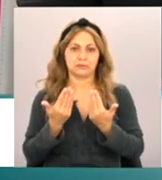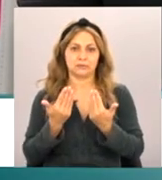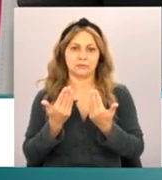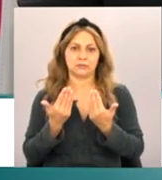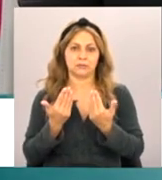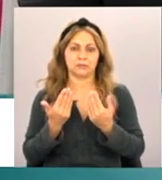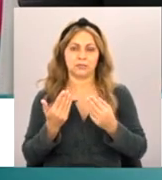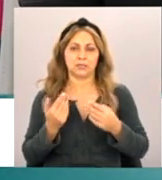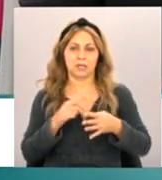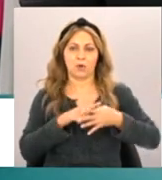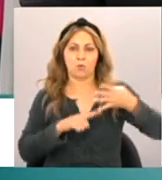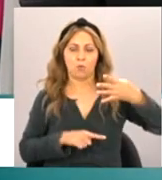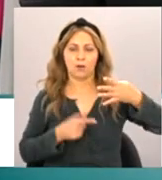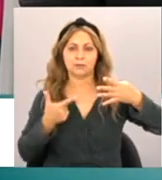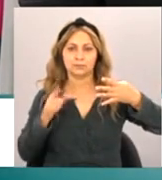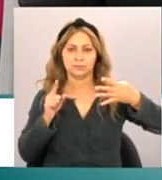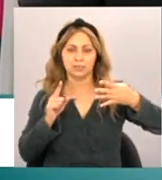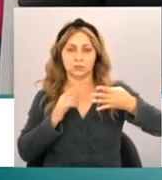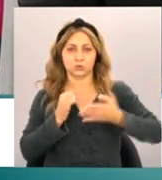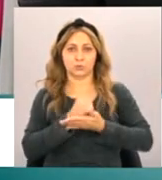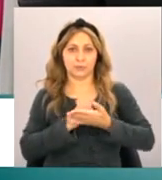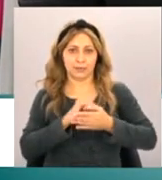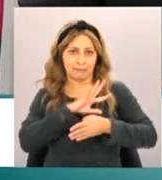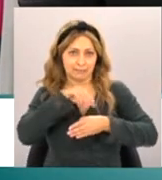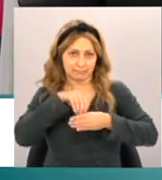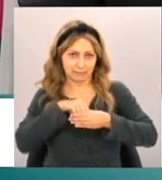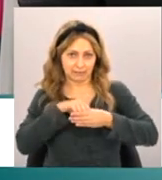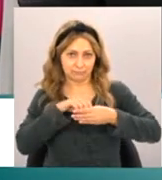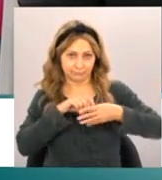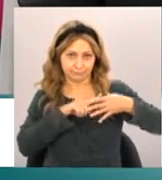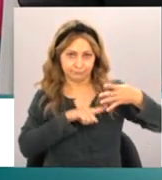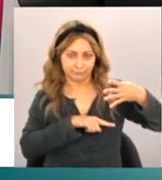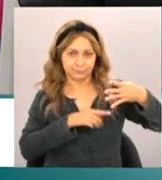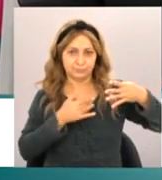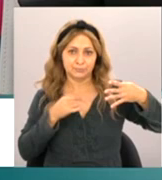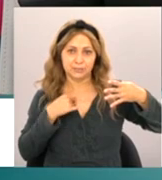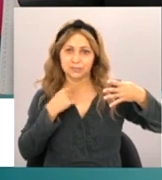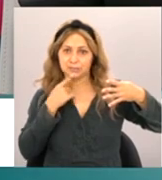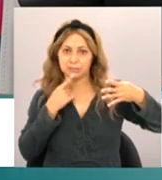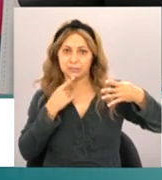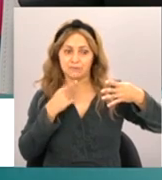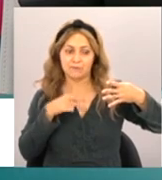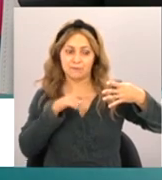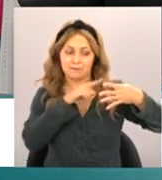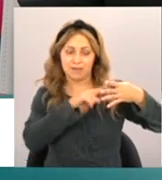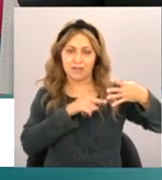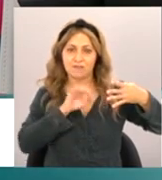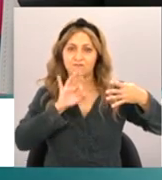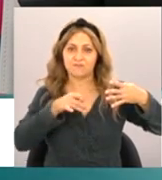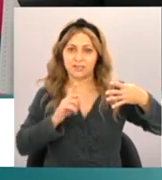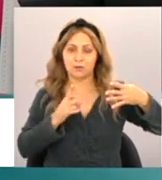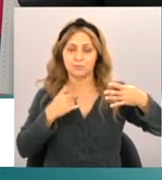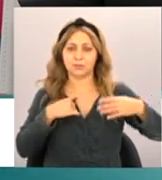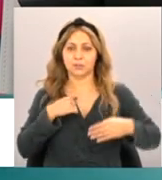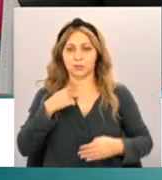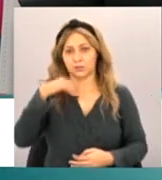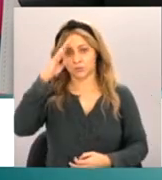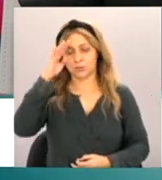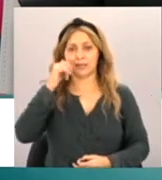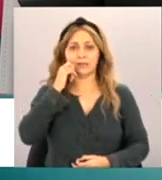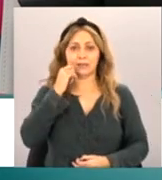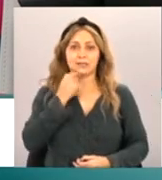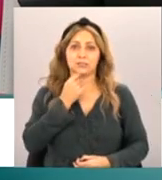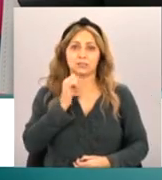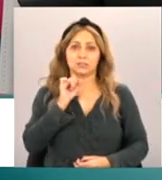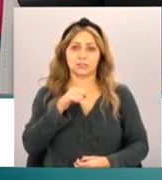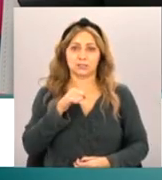em duas das quatro liberdades do mercado interno menos ao mesmo tempo não diz que quer acabar com o mercado interno e eu sei quem é que diria que sim esta